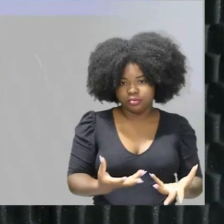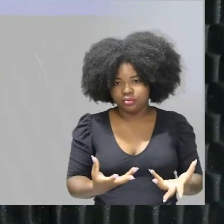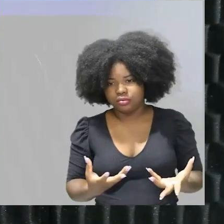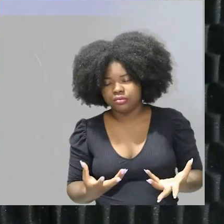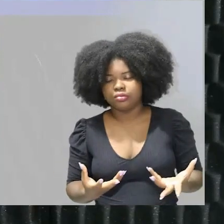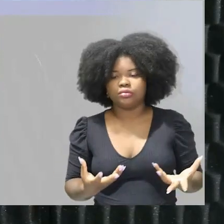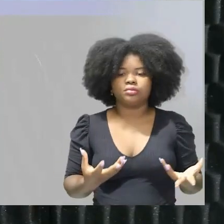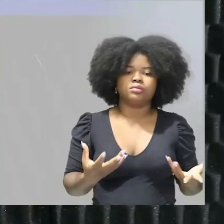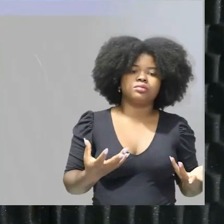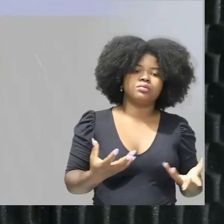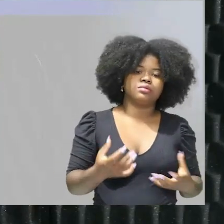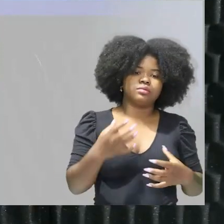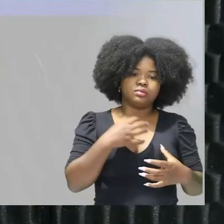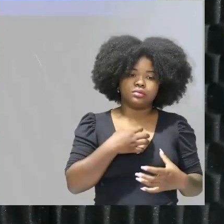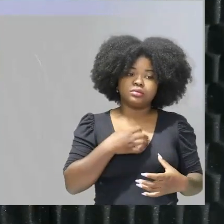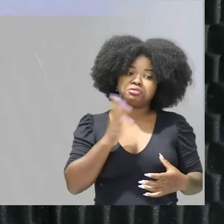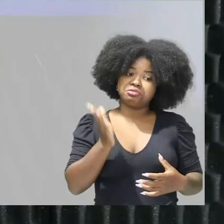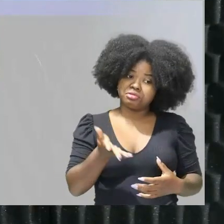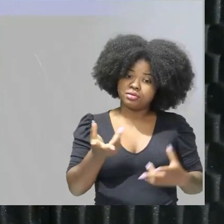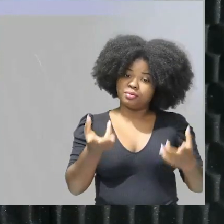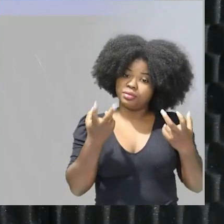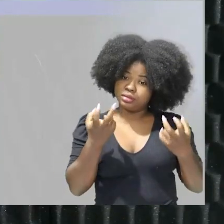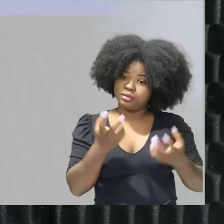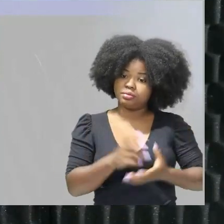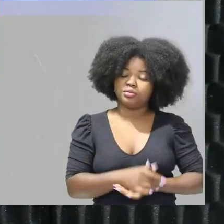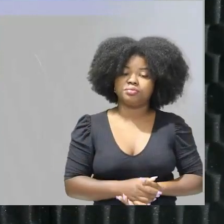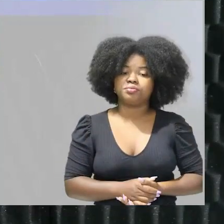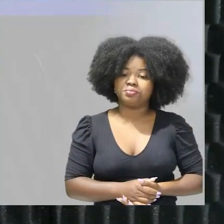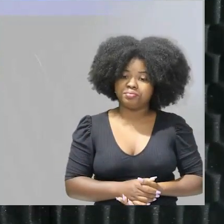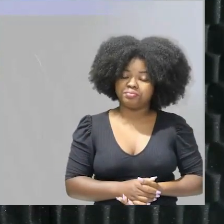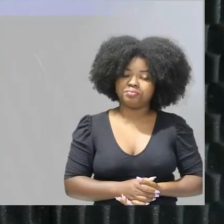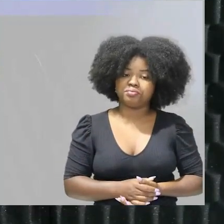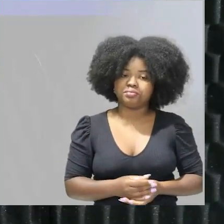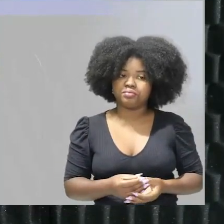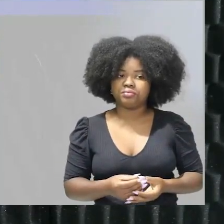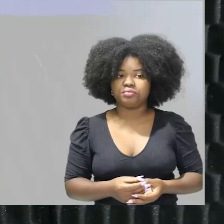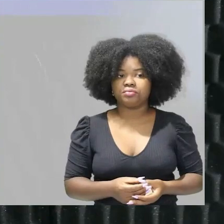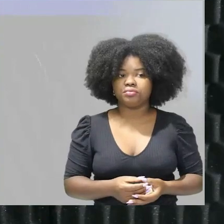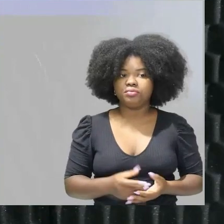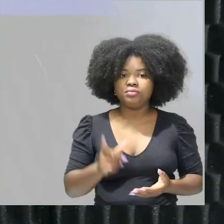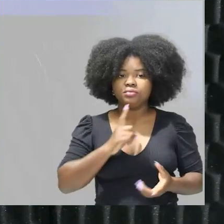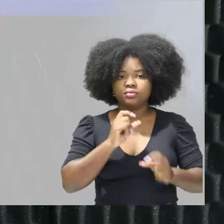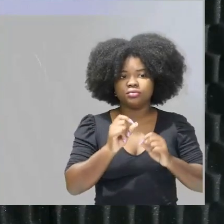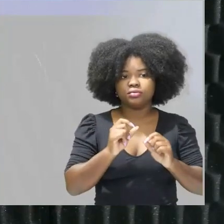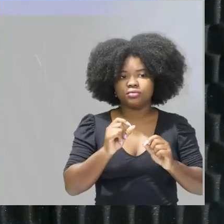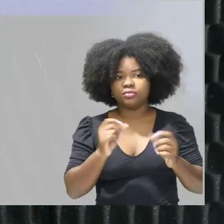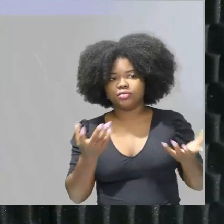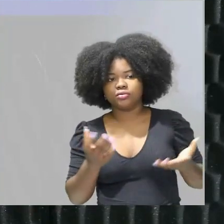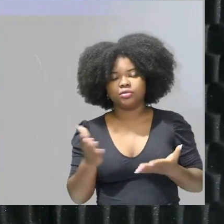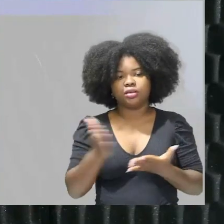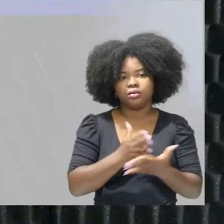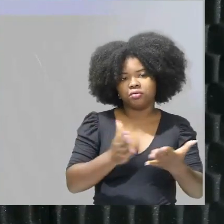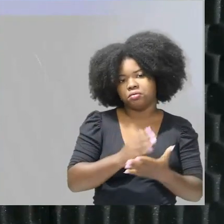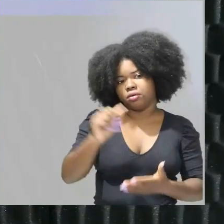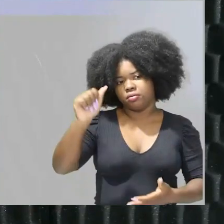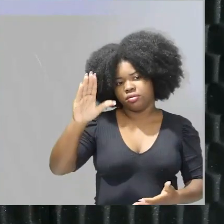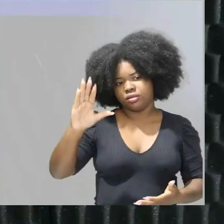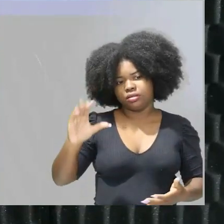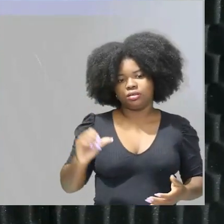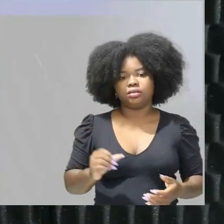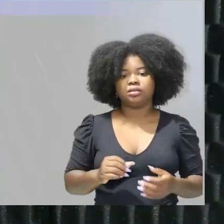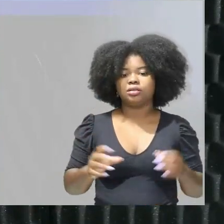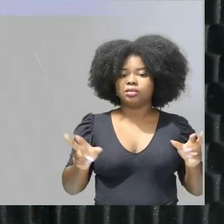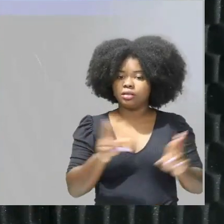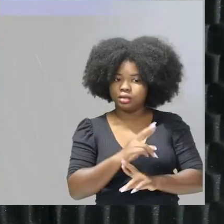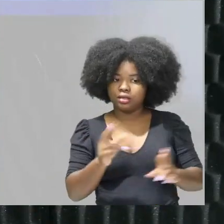nós já identificamos que nós vamos ali provavelmente buscar alguma coisa aliada a este conhecimento